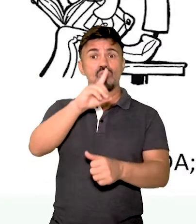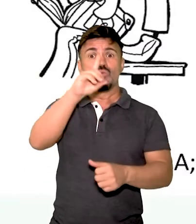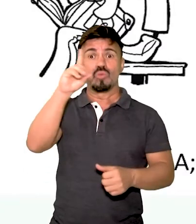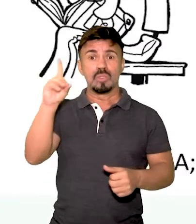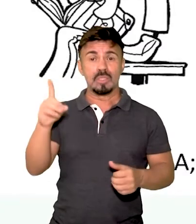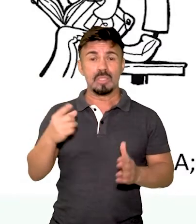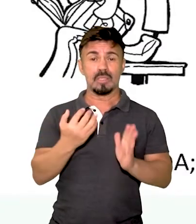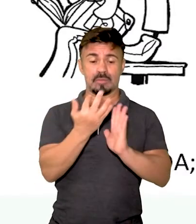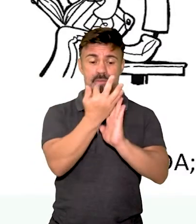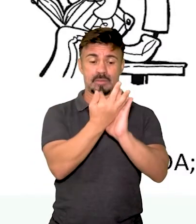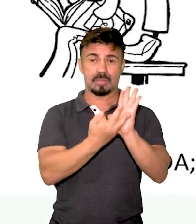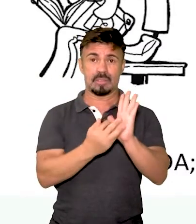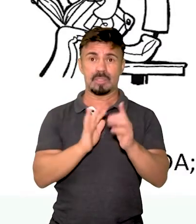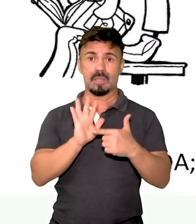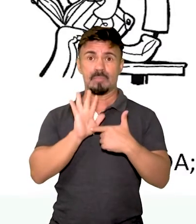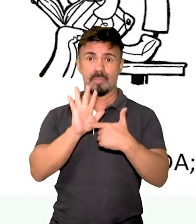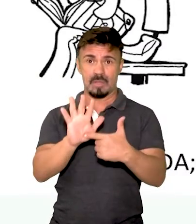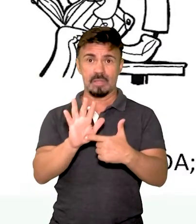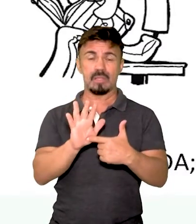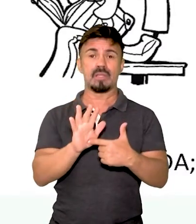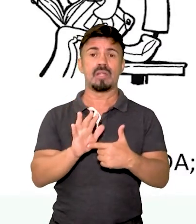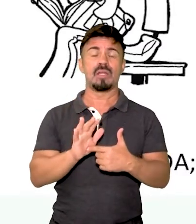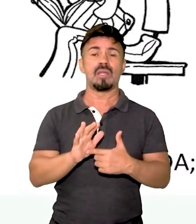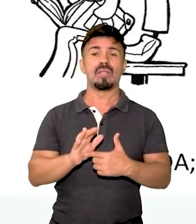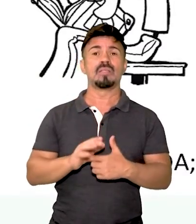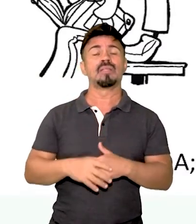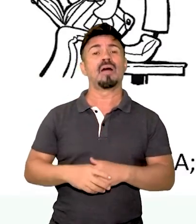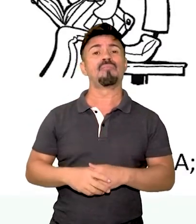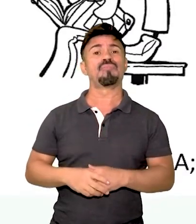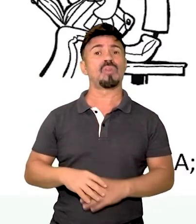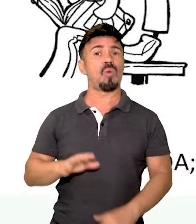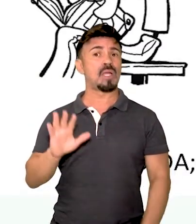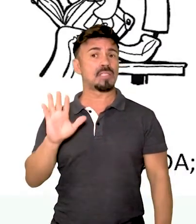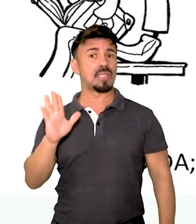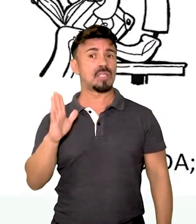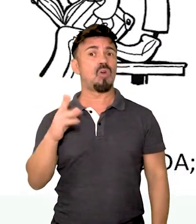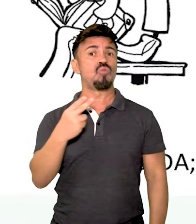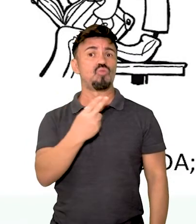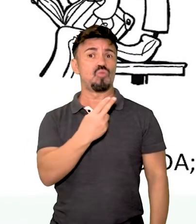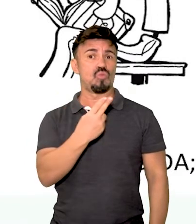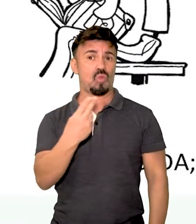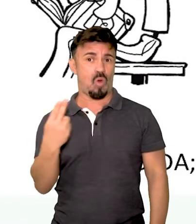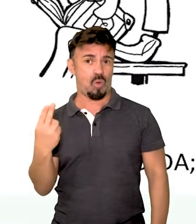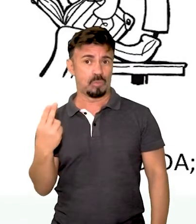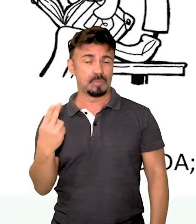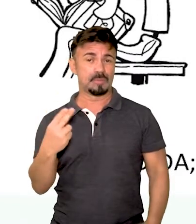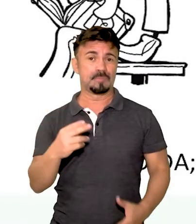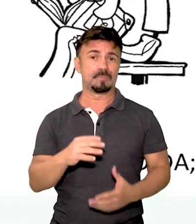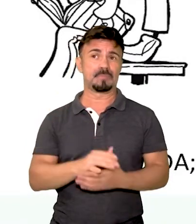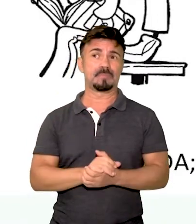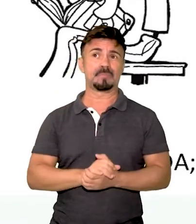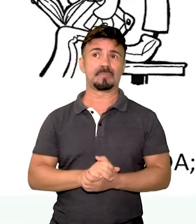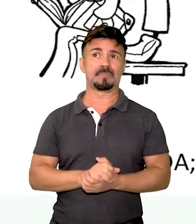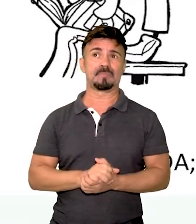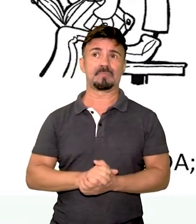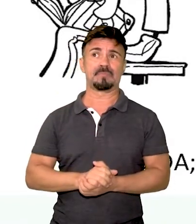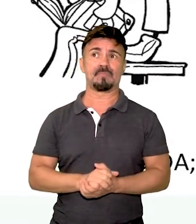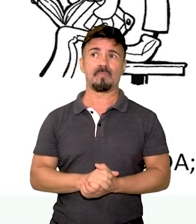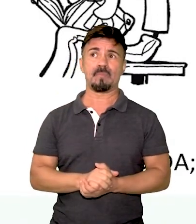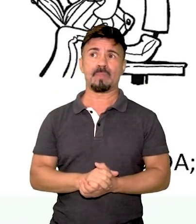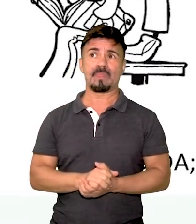textos apresentam assim. Uma saudação com seu próprio nome, Dizendo justamente quem é que está.